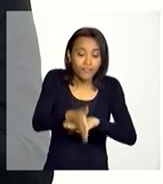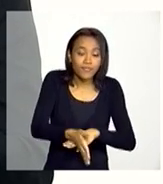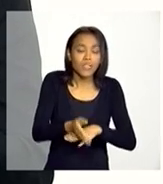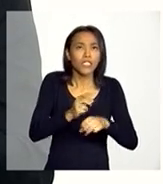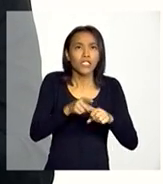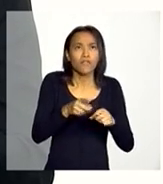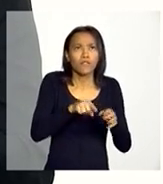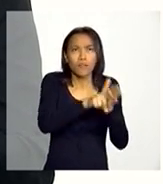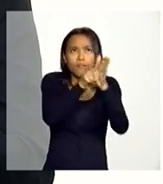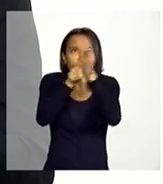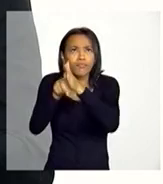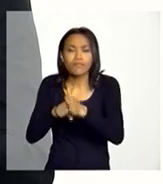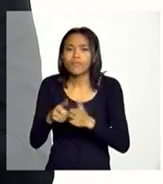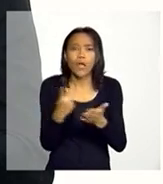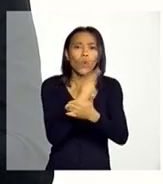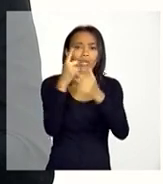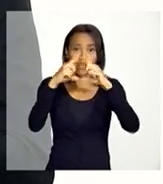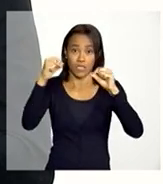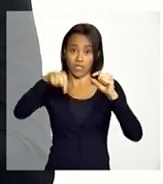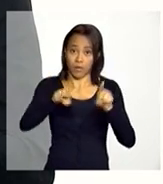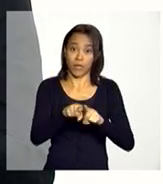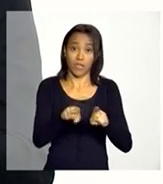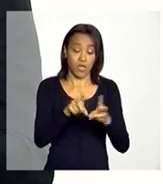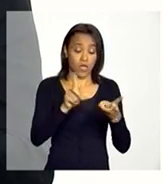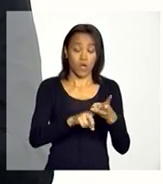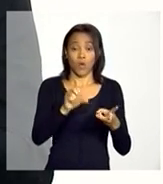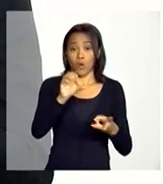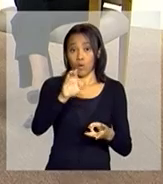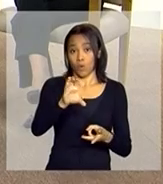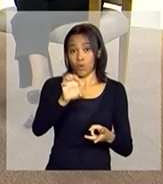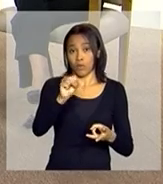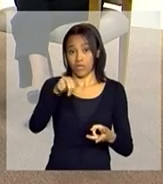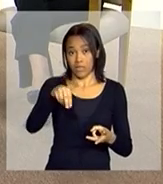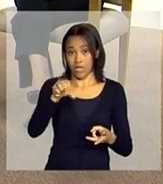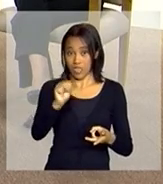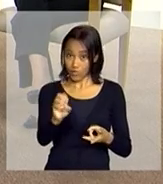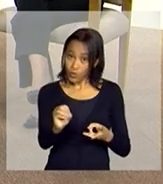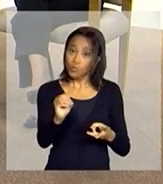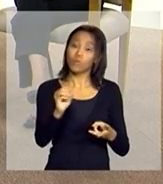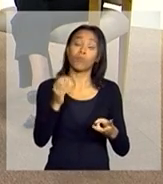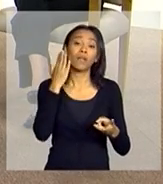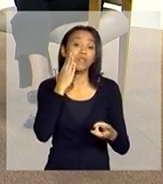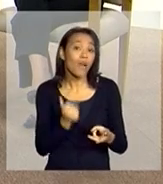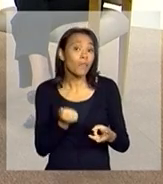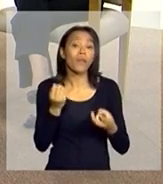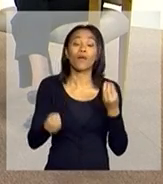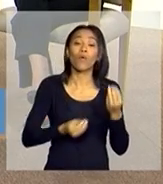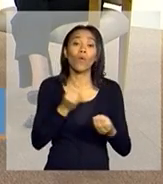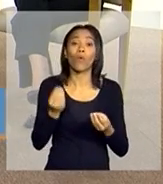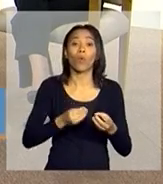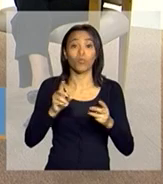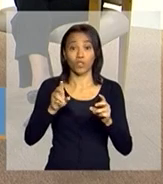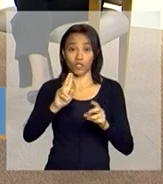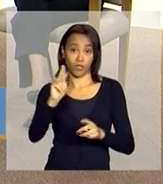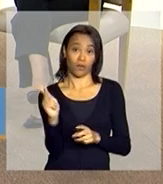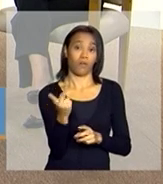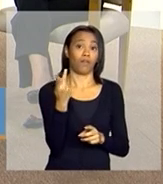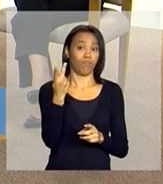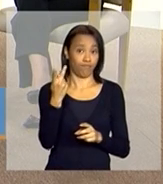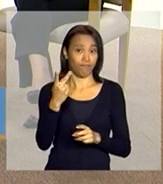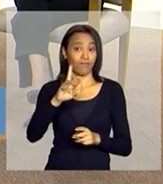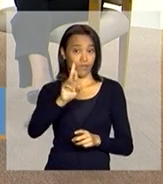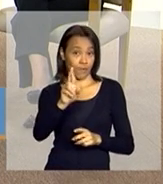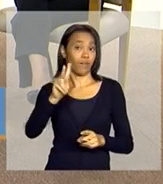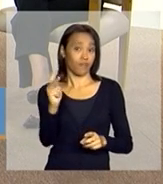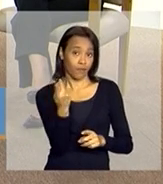Distrito Federal o Censo suas quando é aberto Censo suas aba deidentificação á de Recursos Humanos ele busca esses dados dos